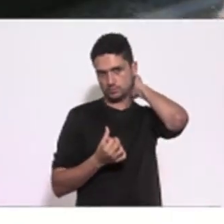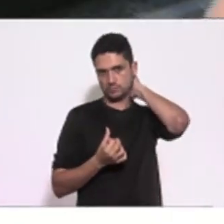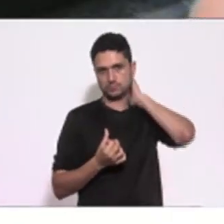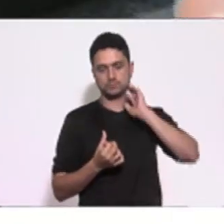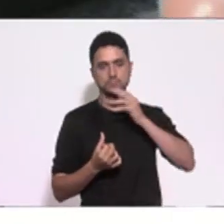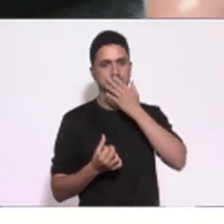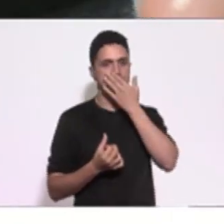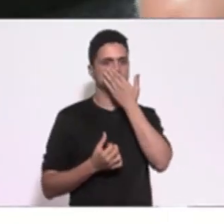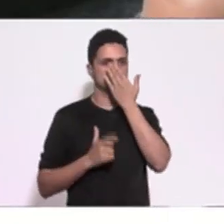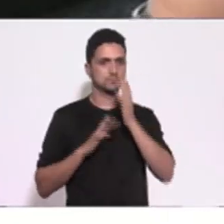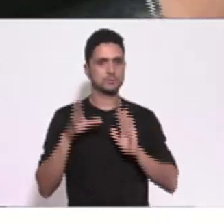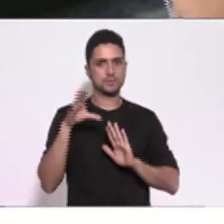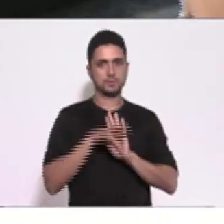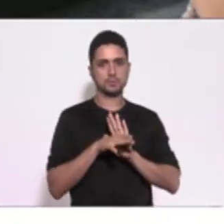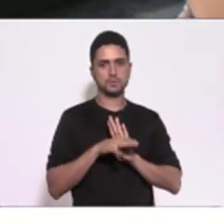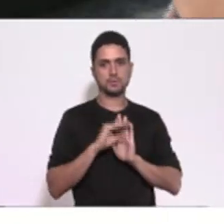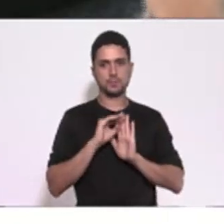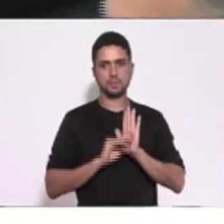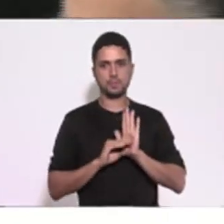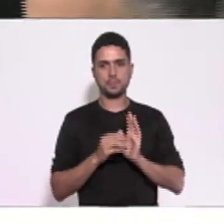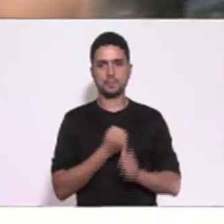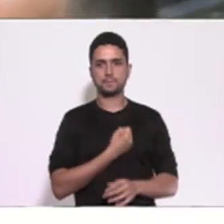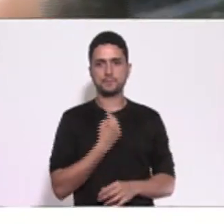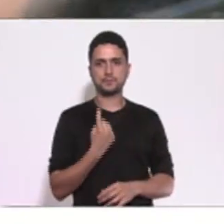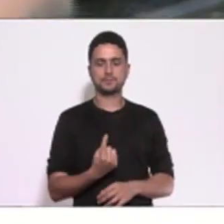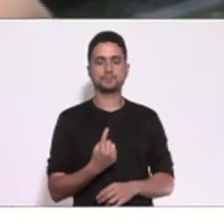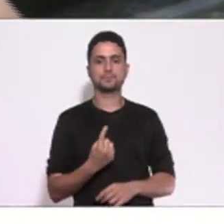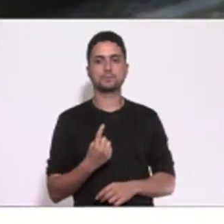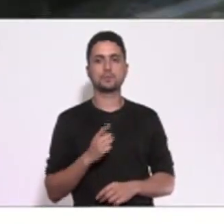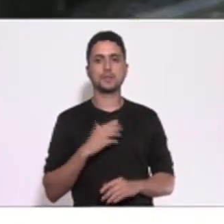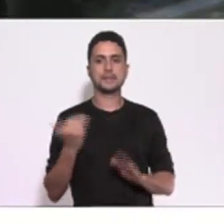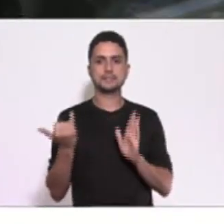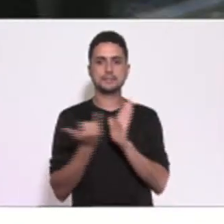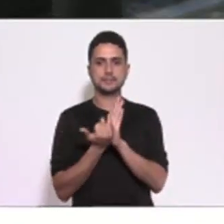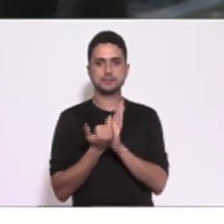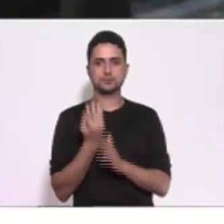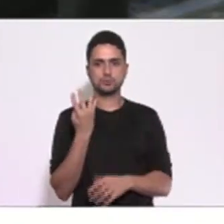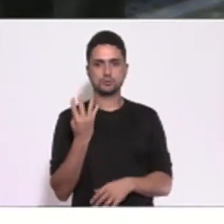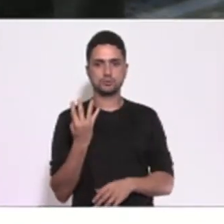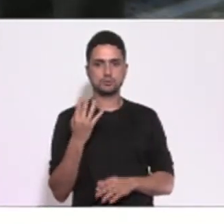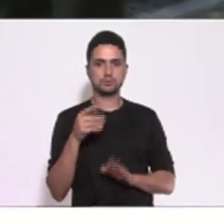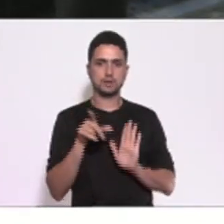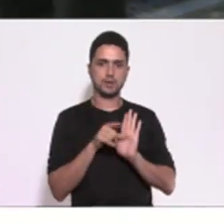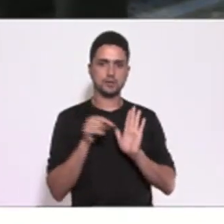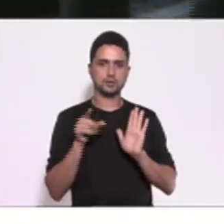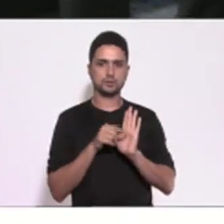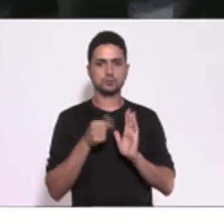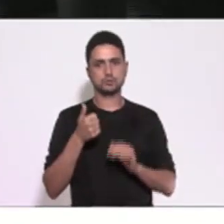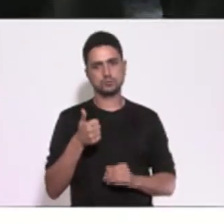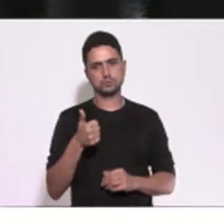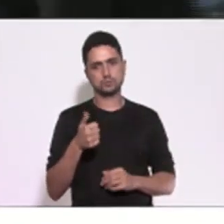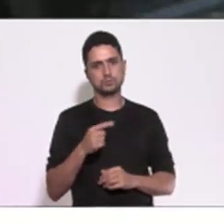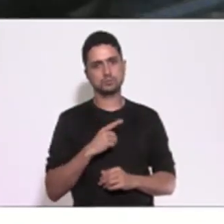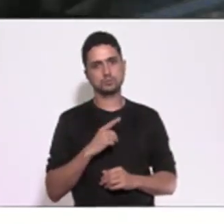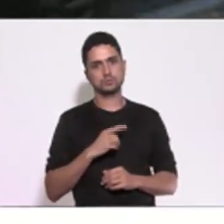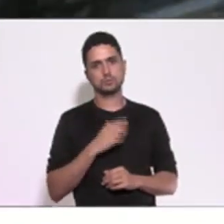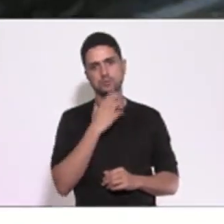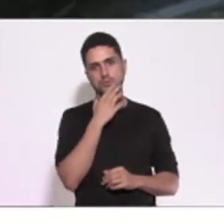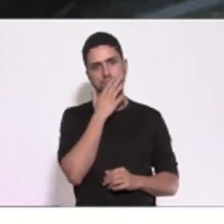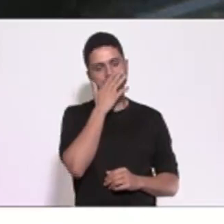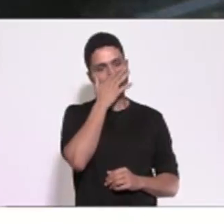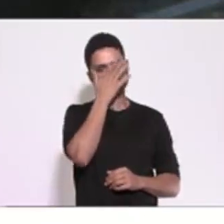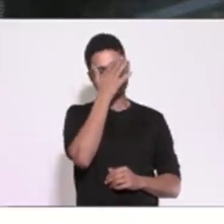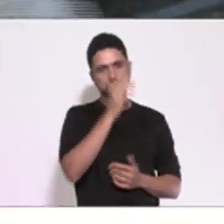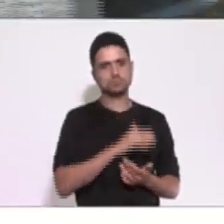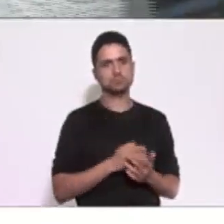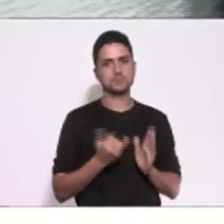Subemenda à emenda número 1. Modifica-se o inciso 4 do artigo 1A Precisa. Não precisa, senhor presidente. Faz chegar aqui, por